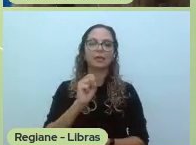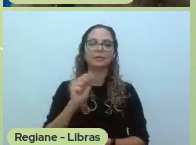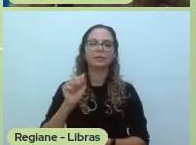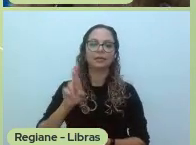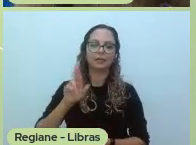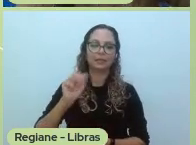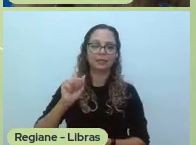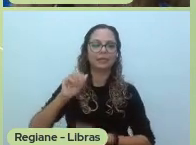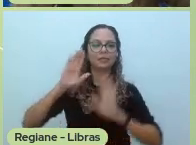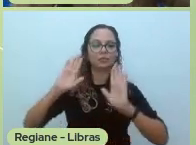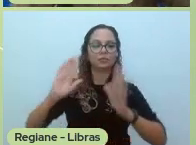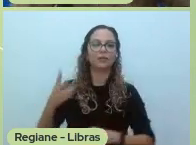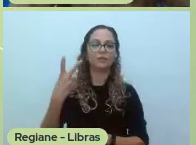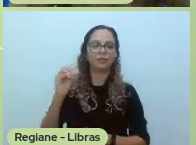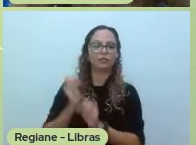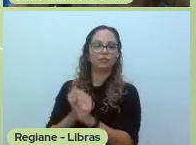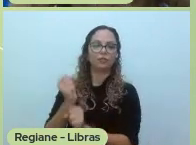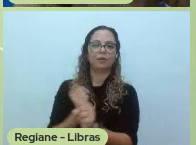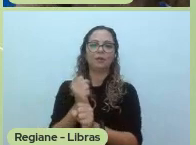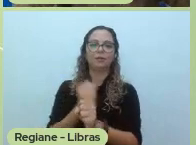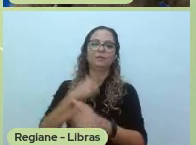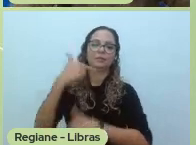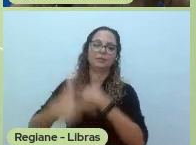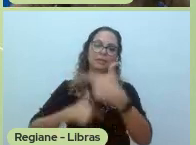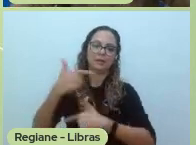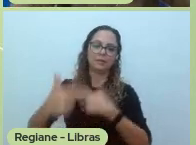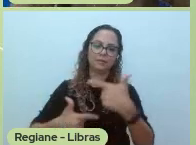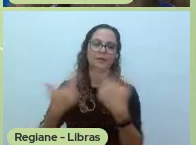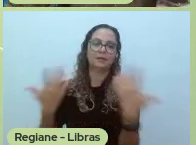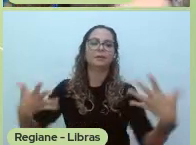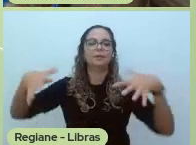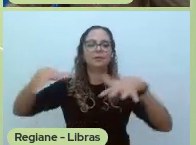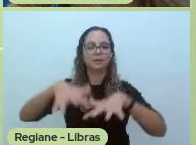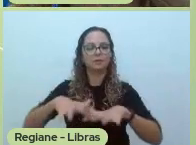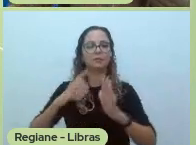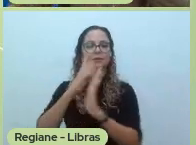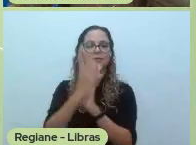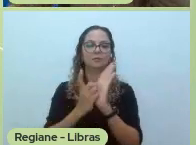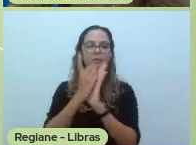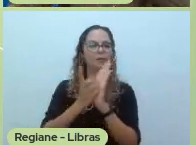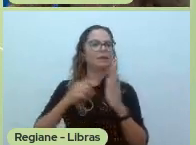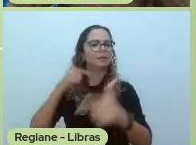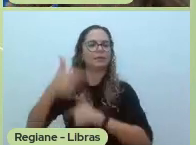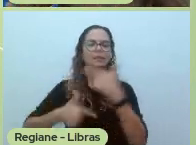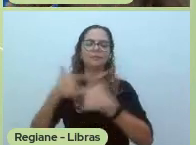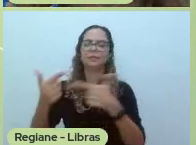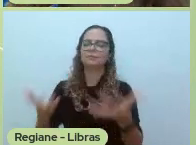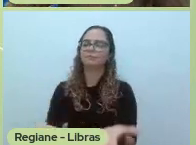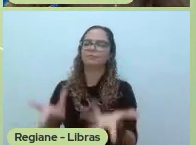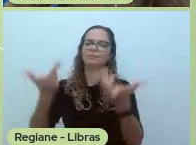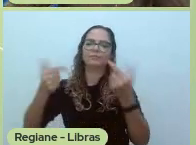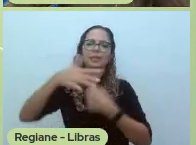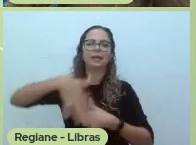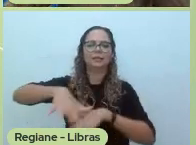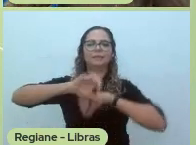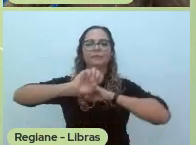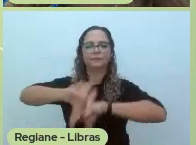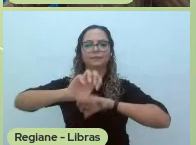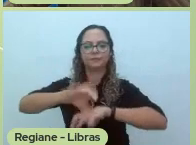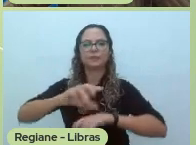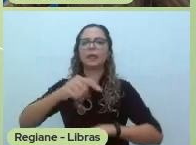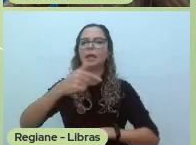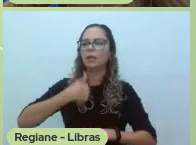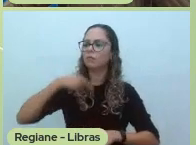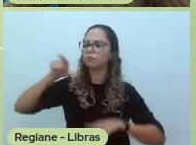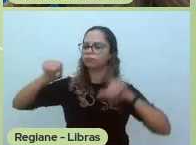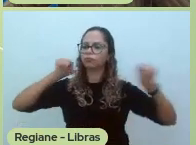faz inclusão digital e um trabalho belíssimo de educação. Então, assim, isso algumas pessoas que eu estou mencionando